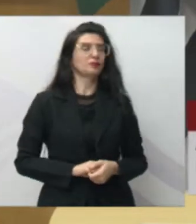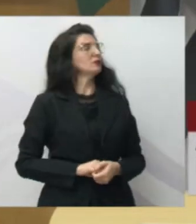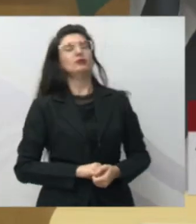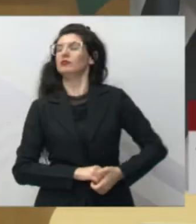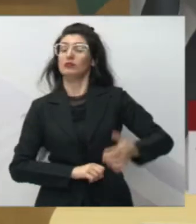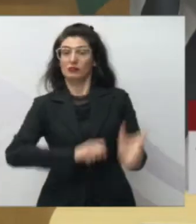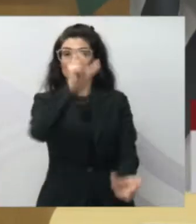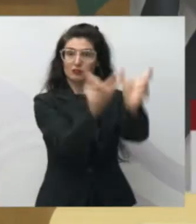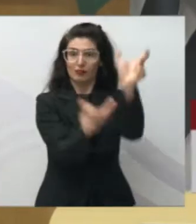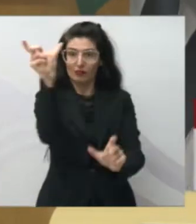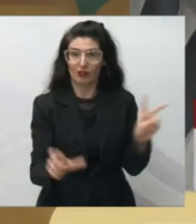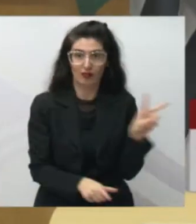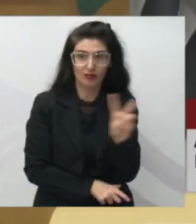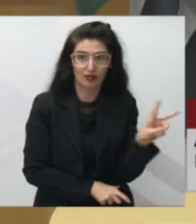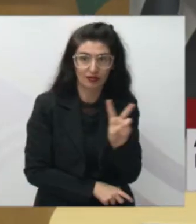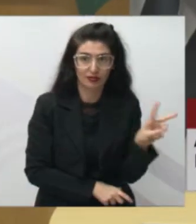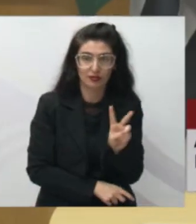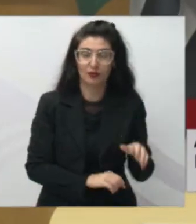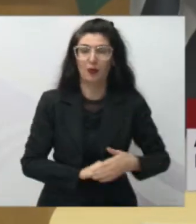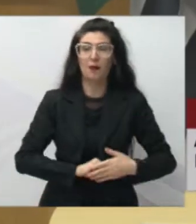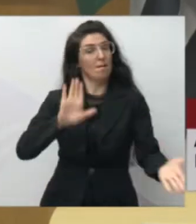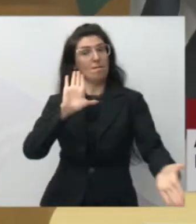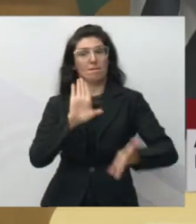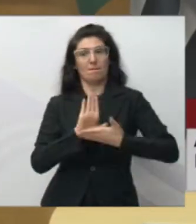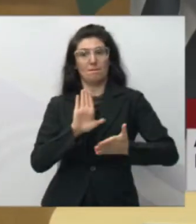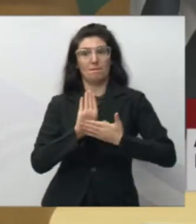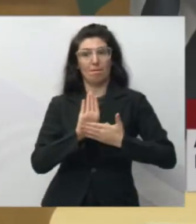Senhores vereadores, a presente propositura